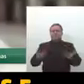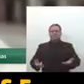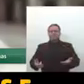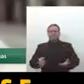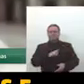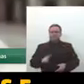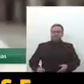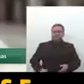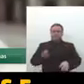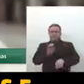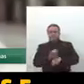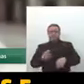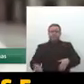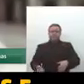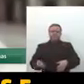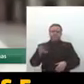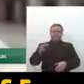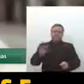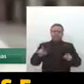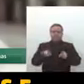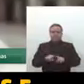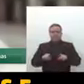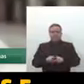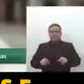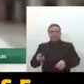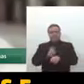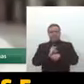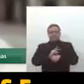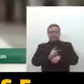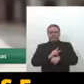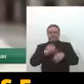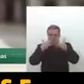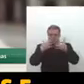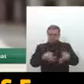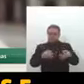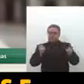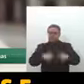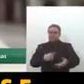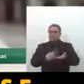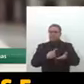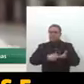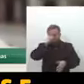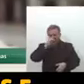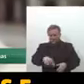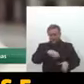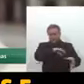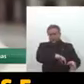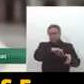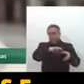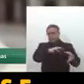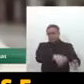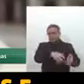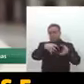que os órgãos de fiscalização têm que fazer é exatamente promover a retirada desse pessoal. Há um